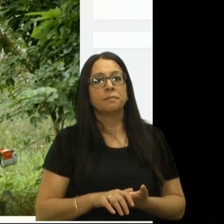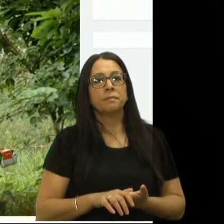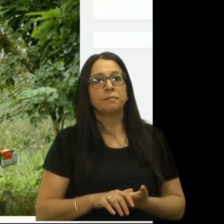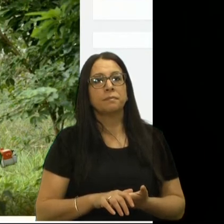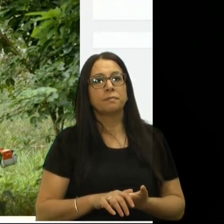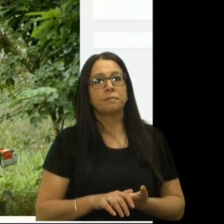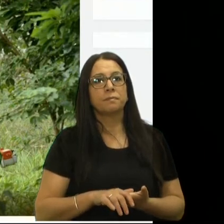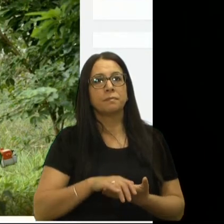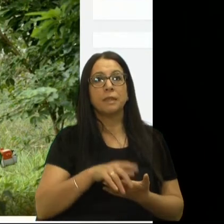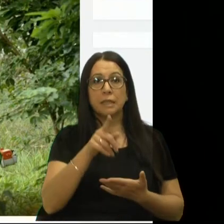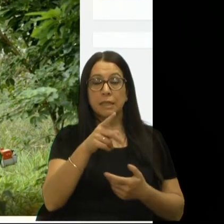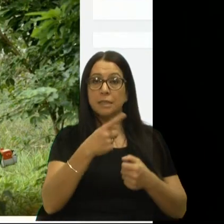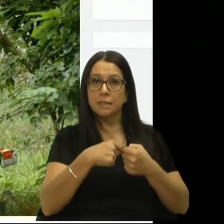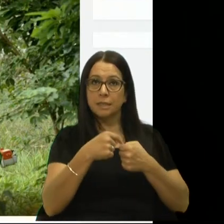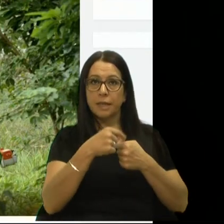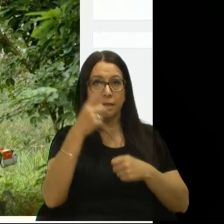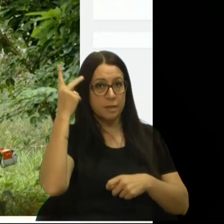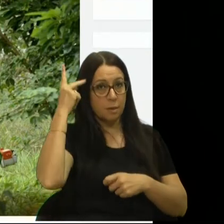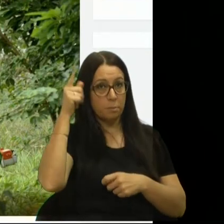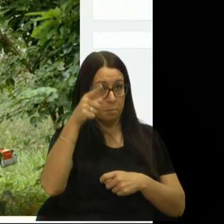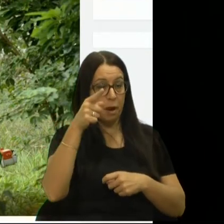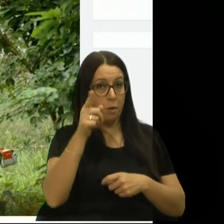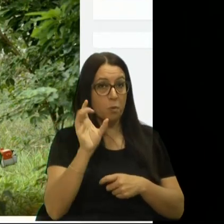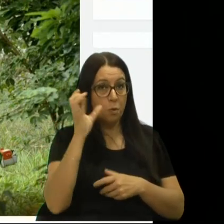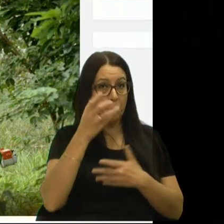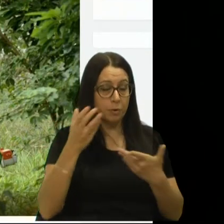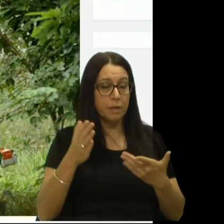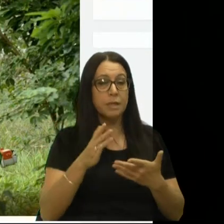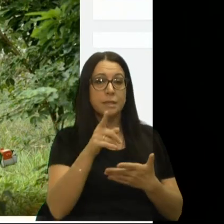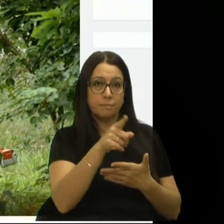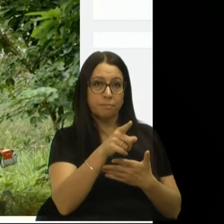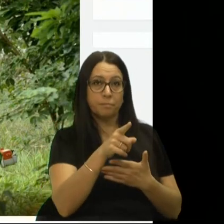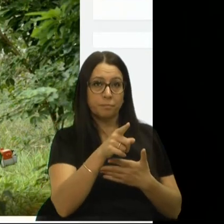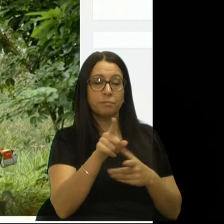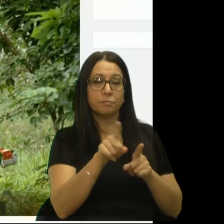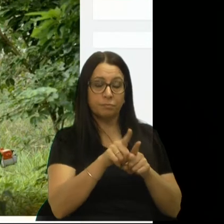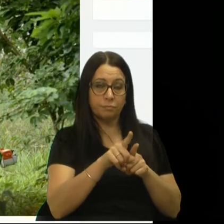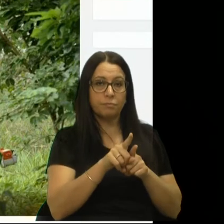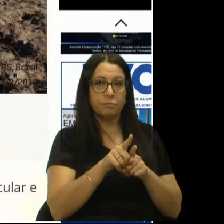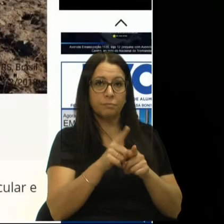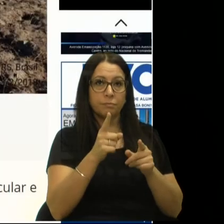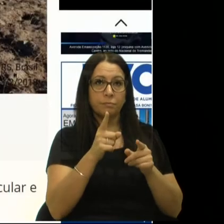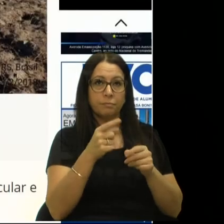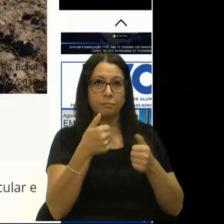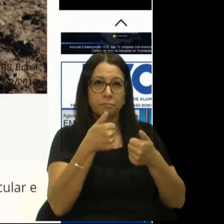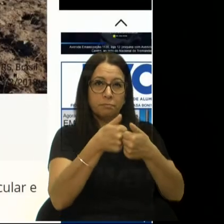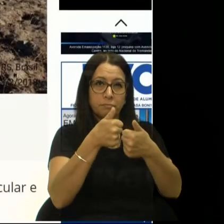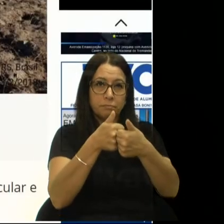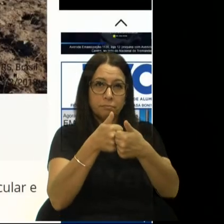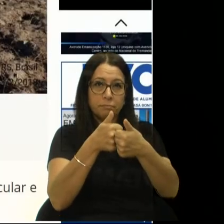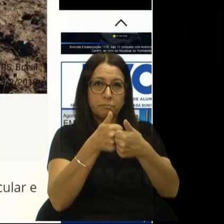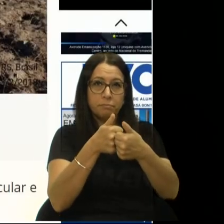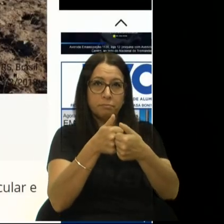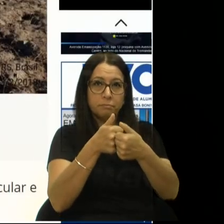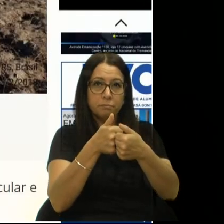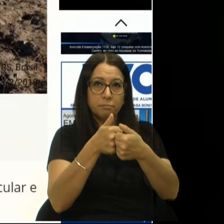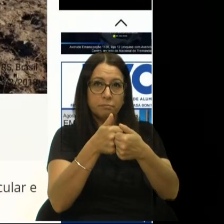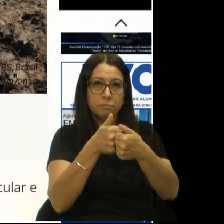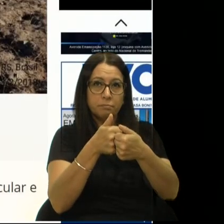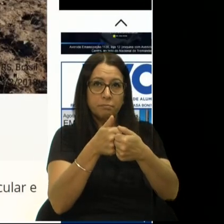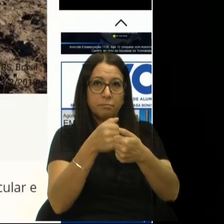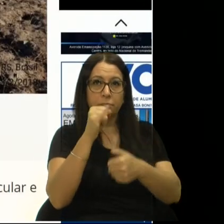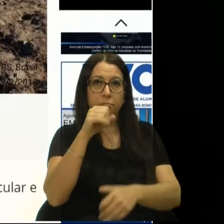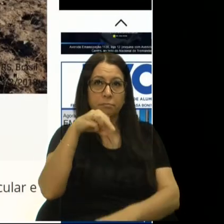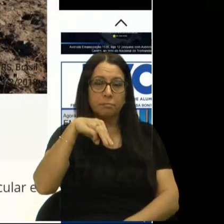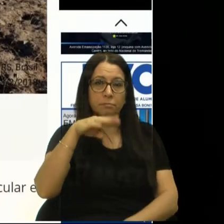Em Jundiaí, então, é um local onde ocorre, né? E também na cidade aqui perto, na cidade na